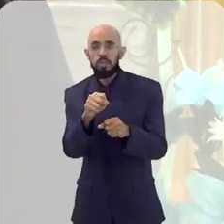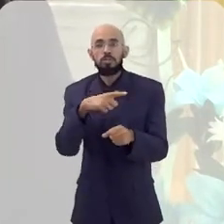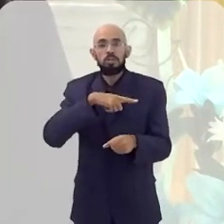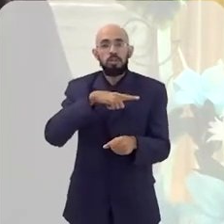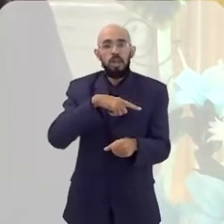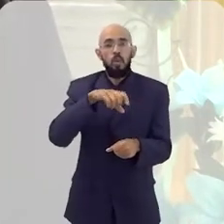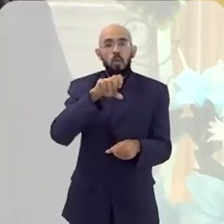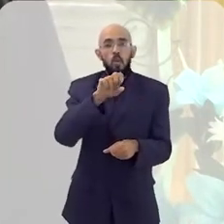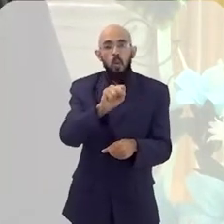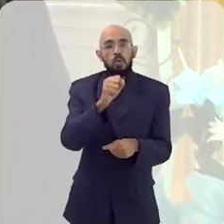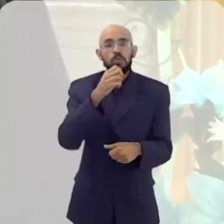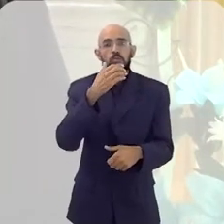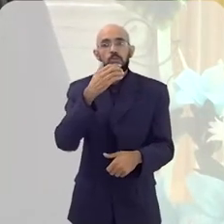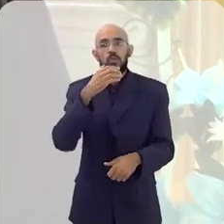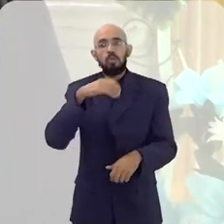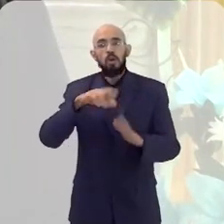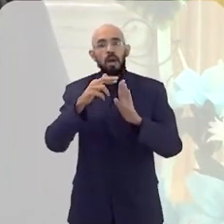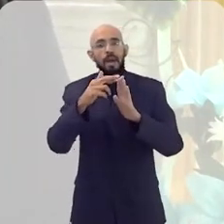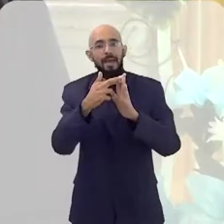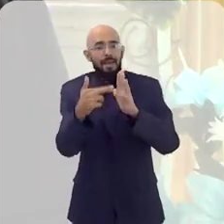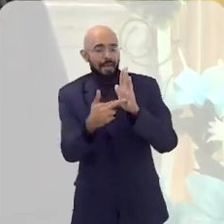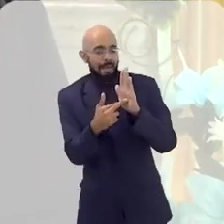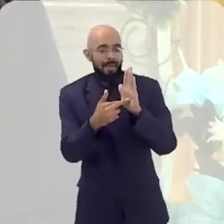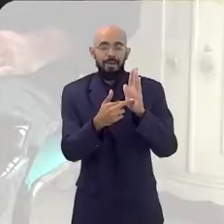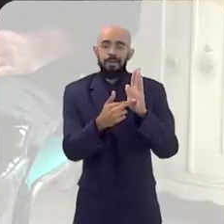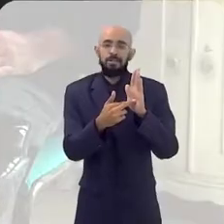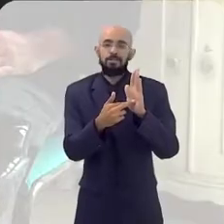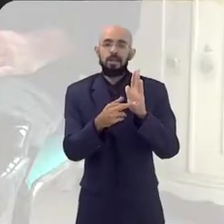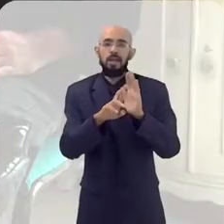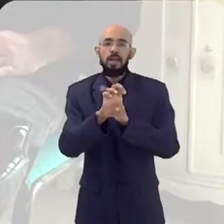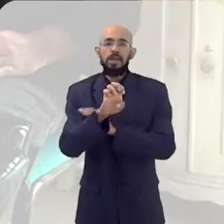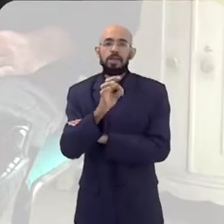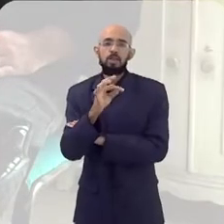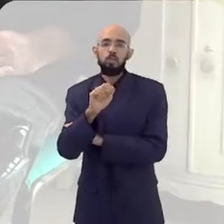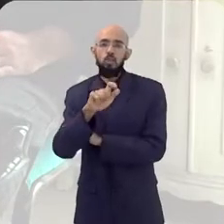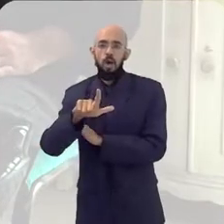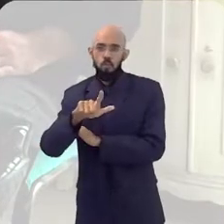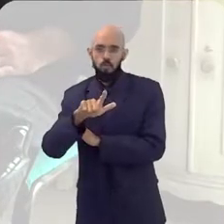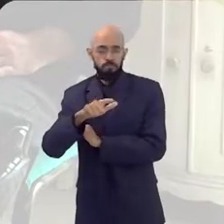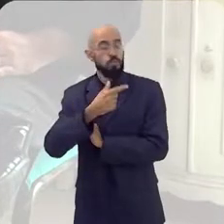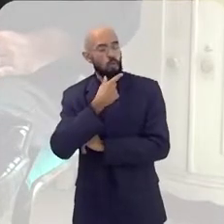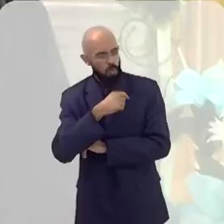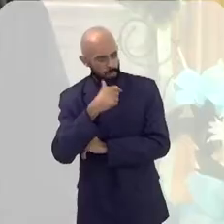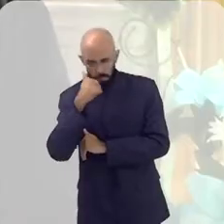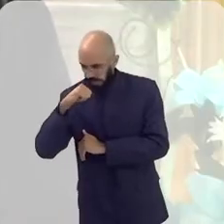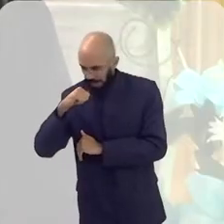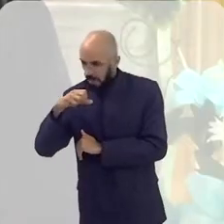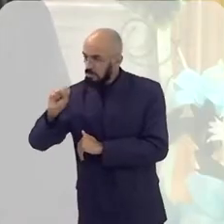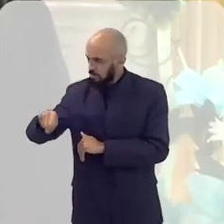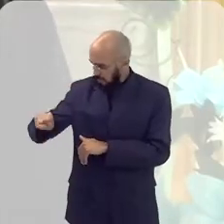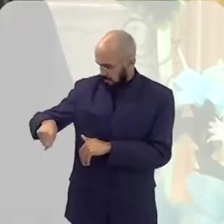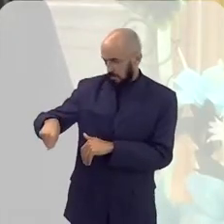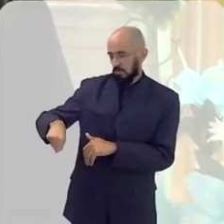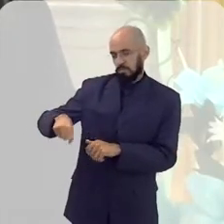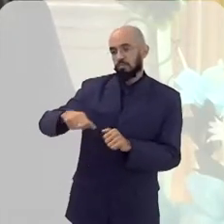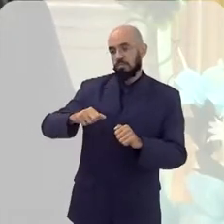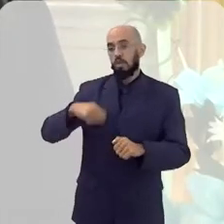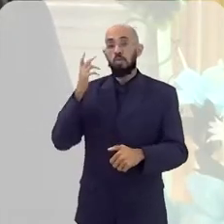nós temos os 8 rituais ali, que é a roda do ano. Pode ser tanto homem quanto mulher. Tanto homem como